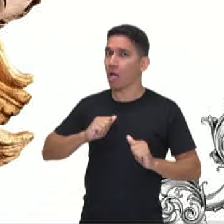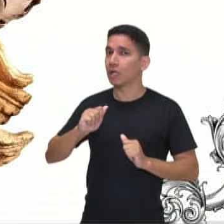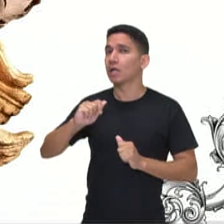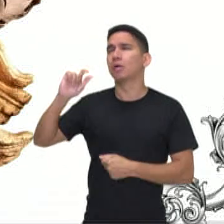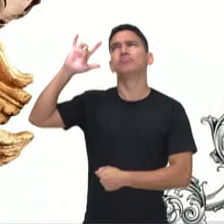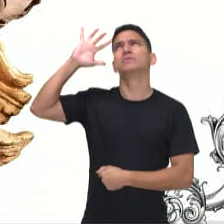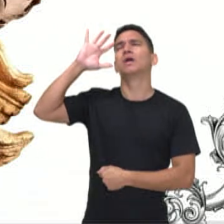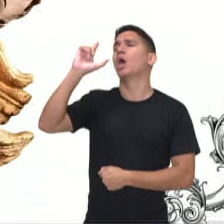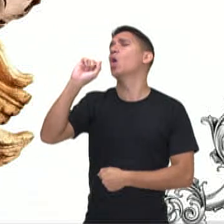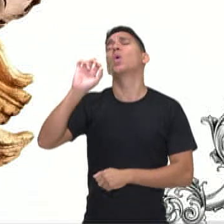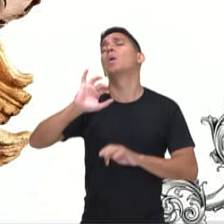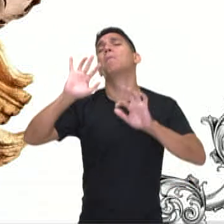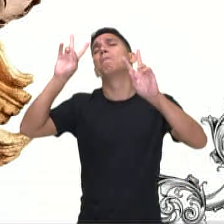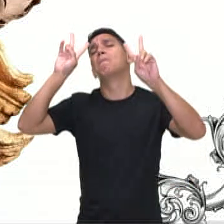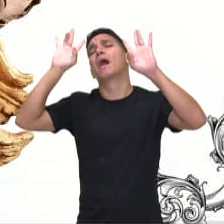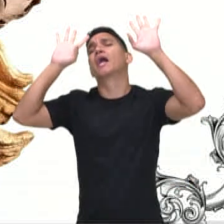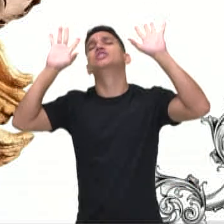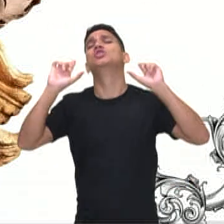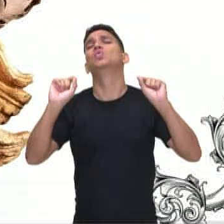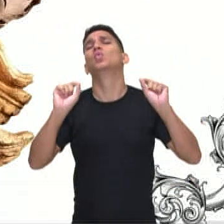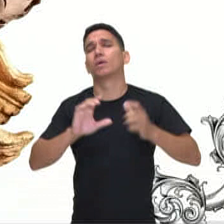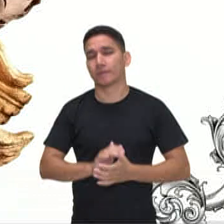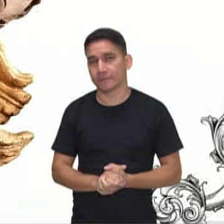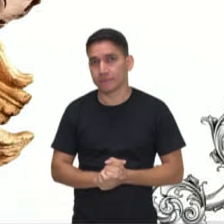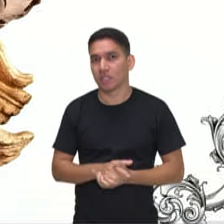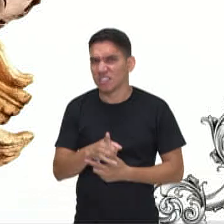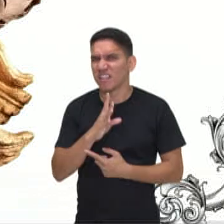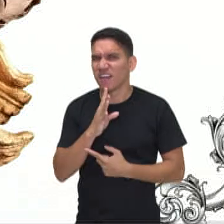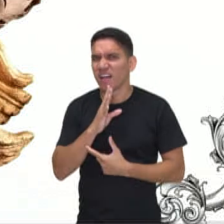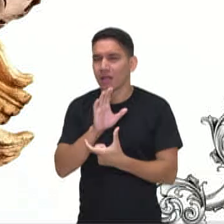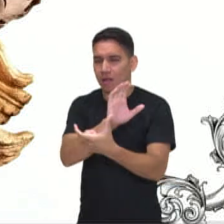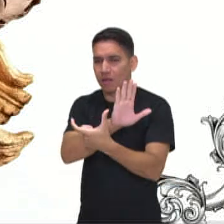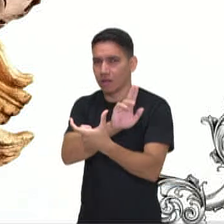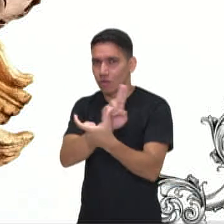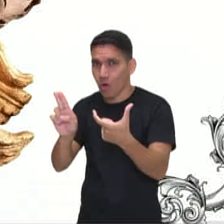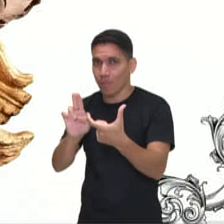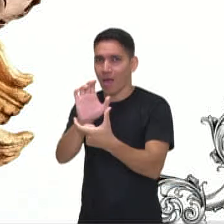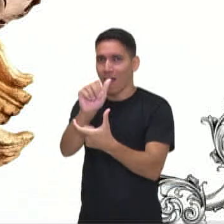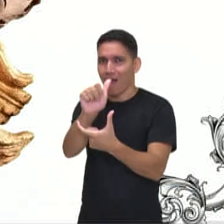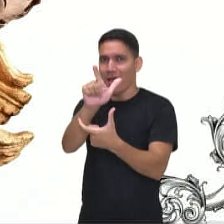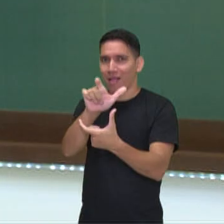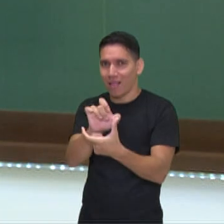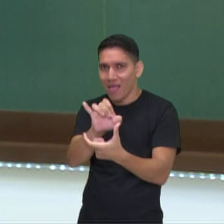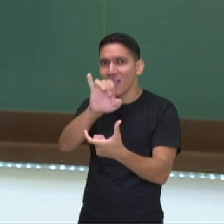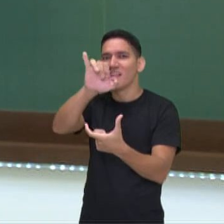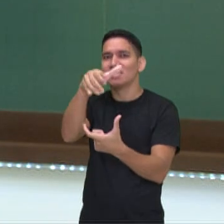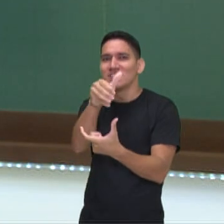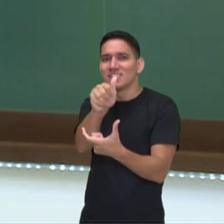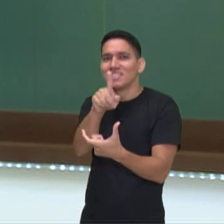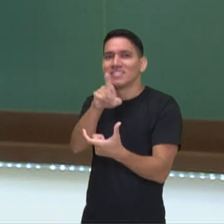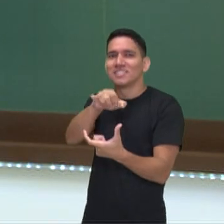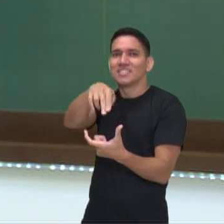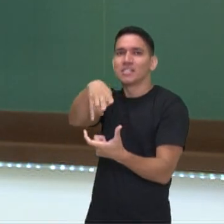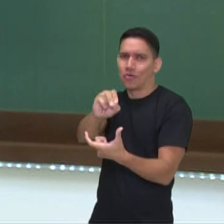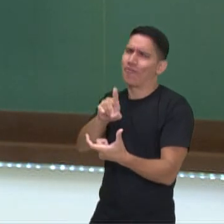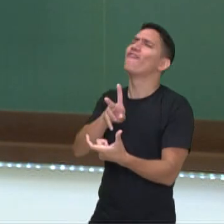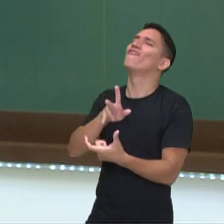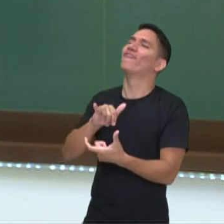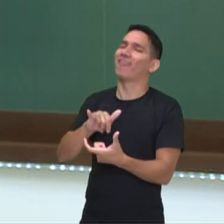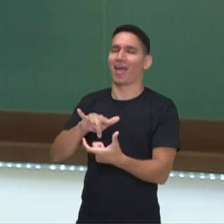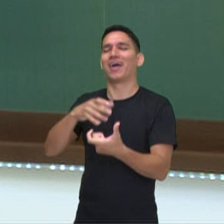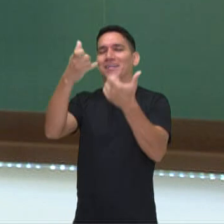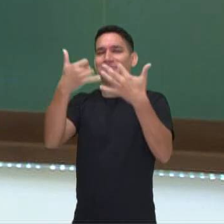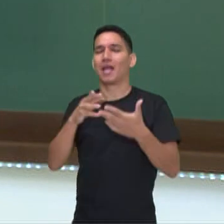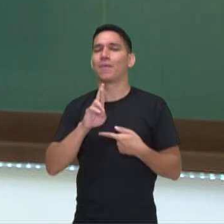falamos em barroco? Já ouviu falar em Aleijadinho? Ixi, vamos responder um pouco dessas perguntas hoje para